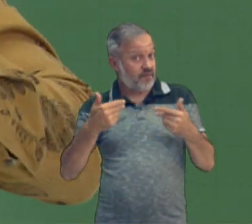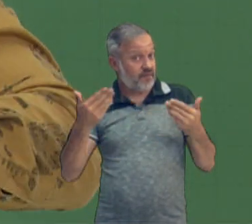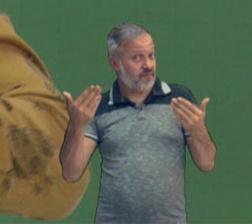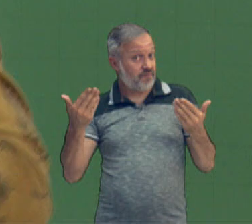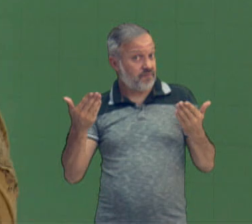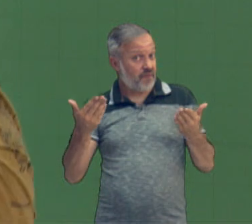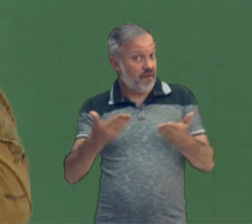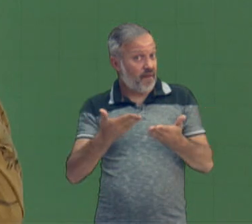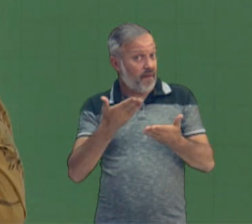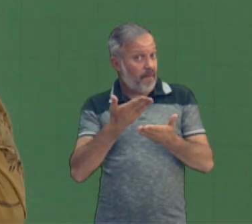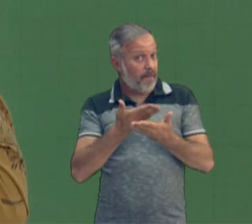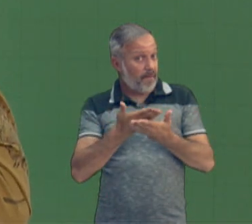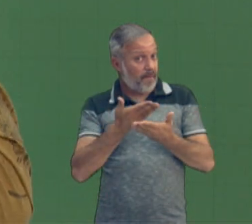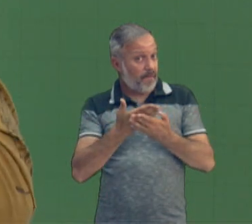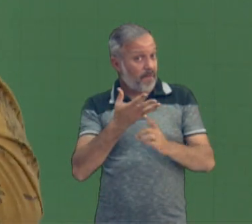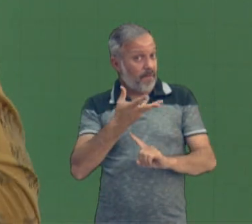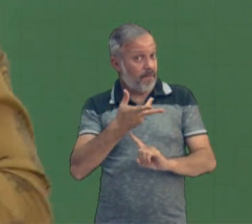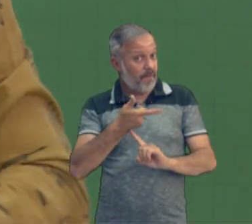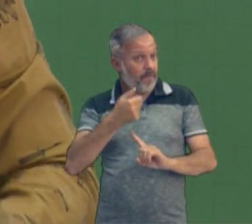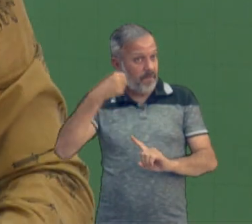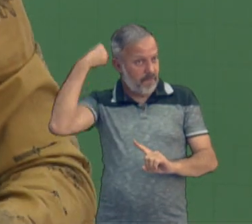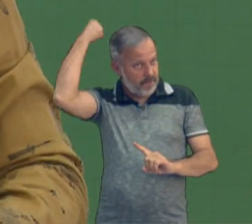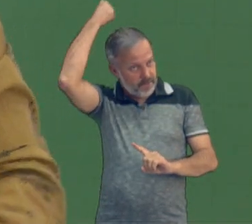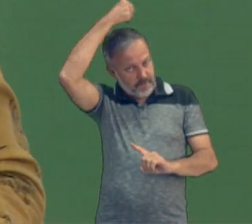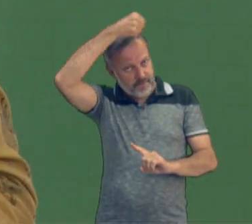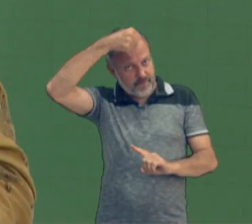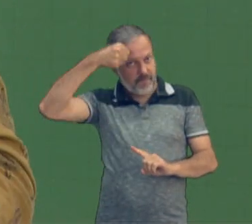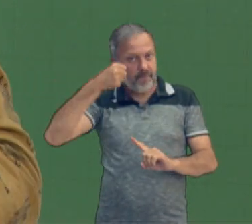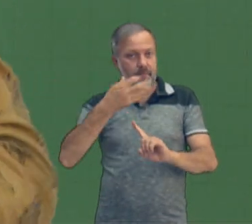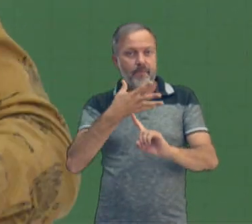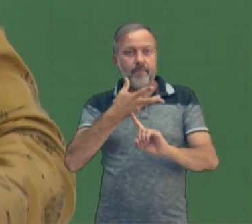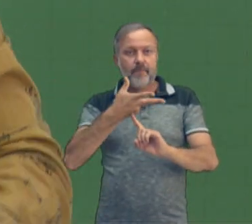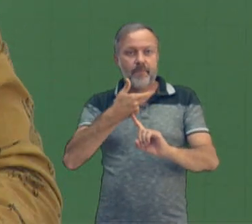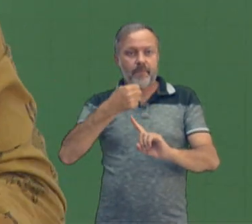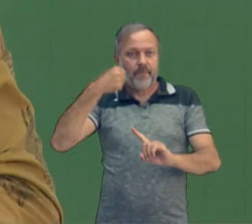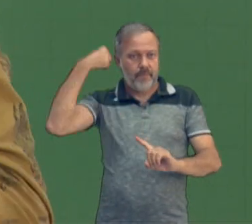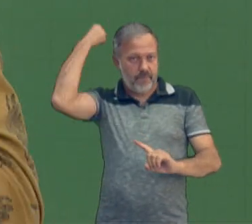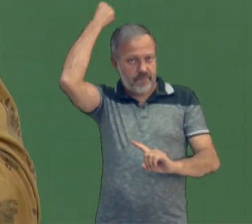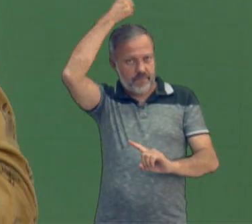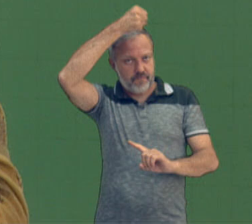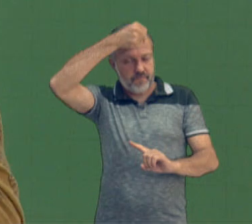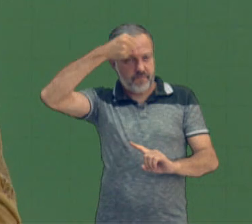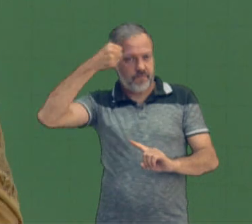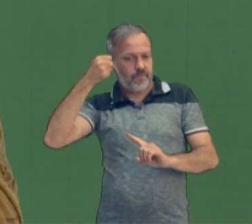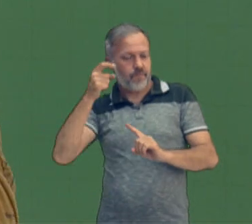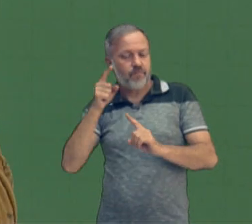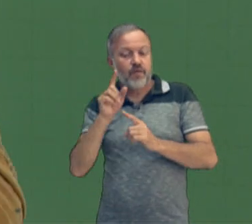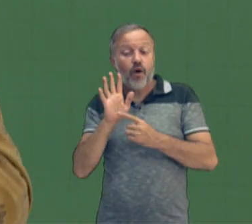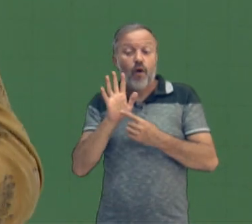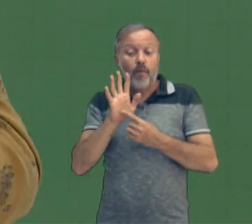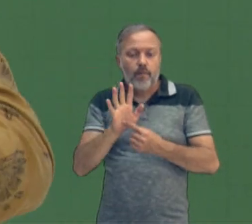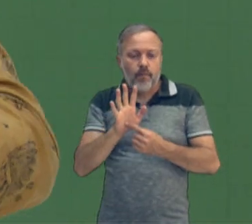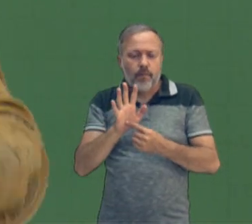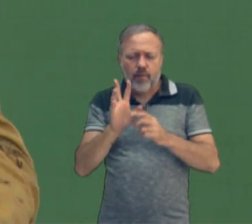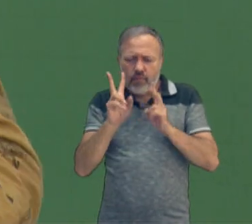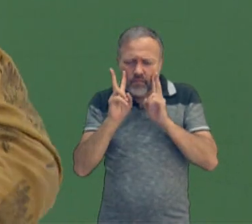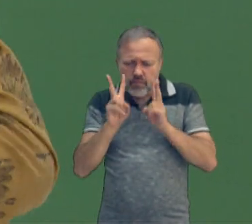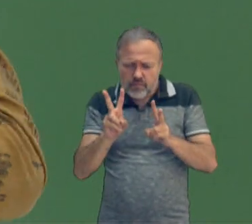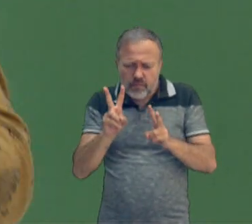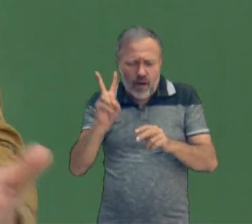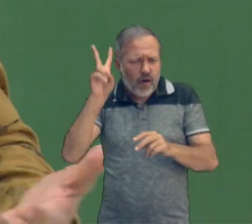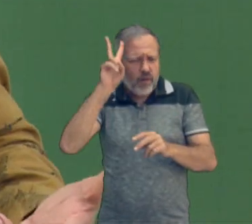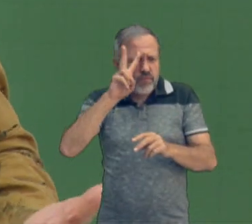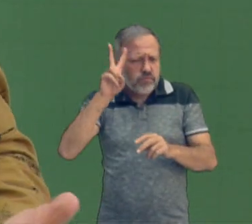aprendemos nesta aula sobre arte sagrada. Então, a arte sagrada, além de ser uma forma de registro da memória e da